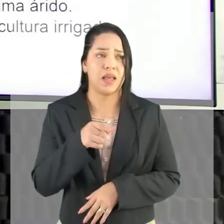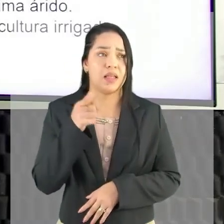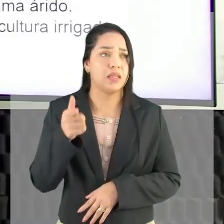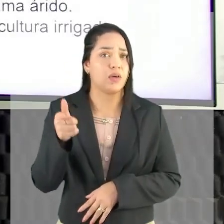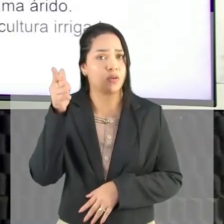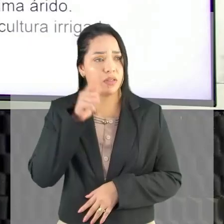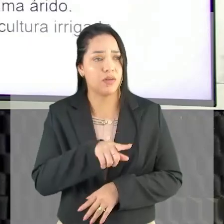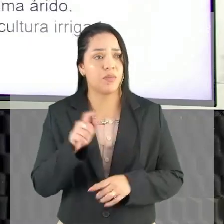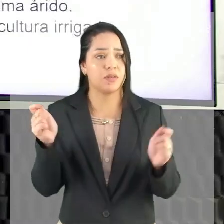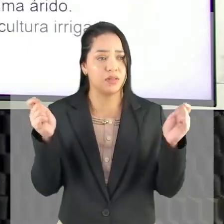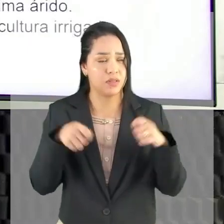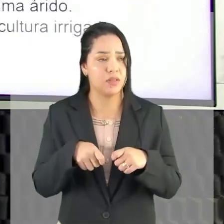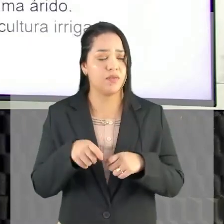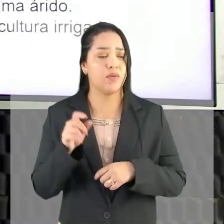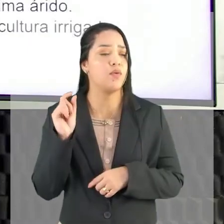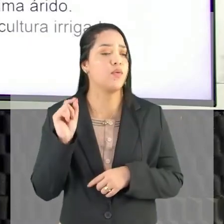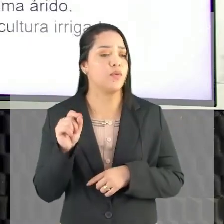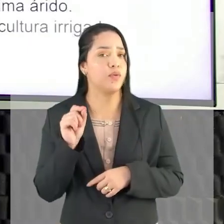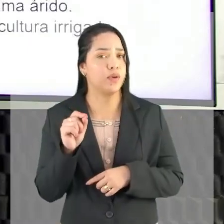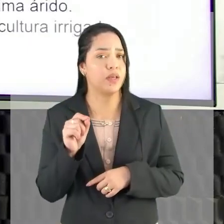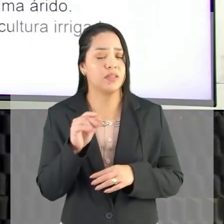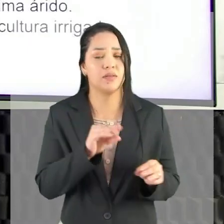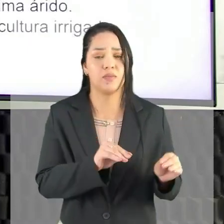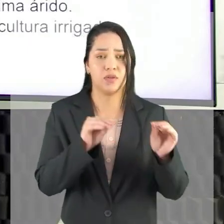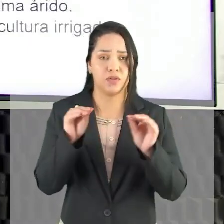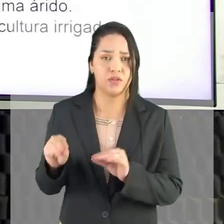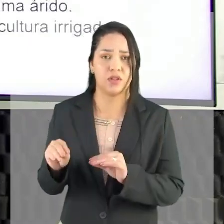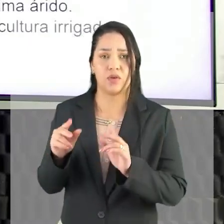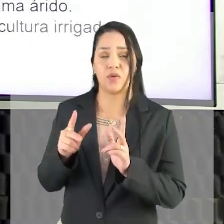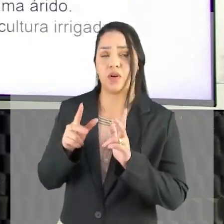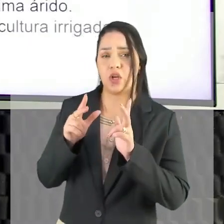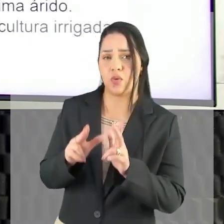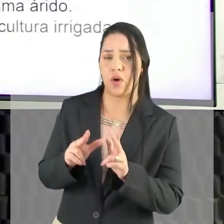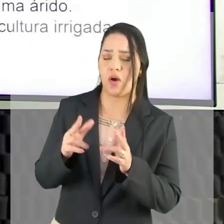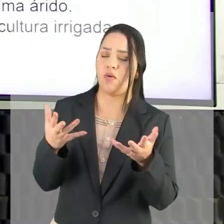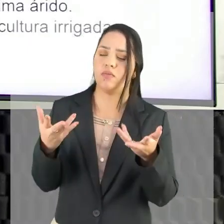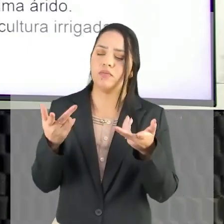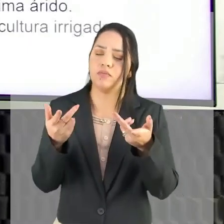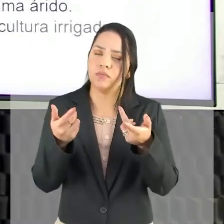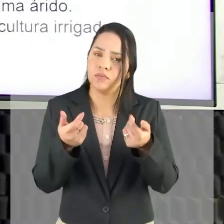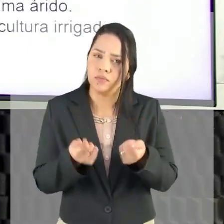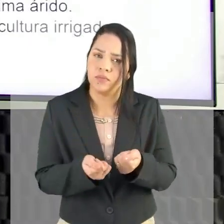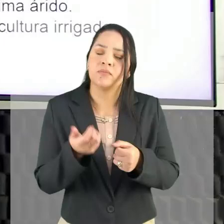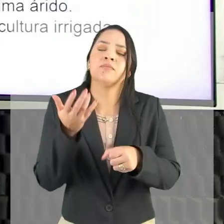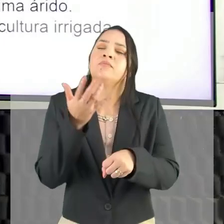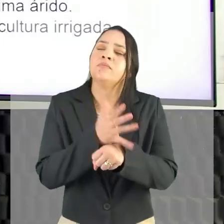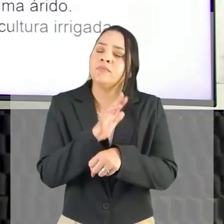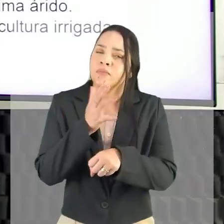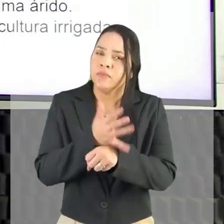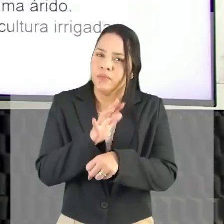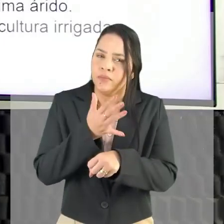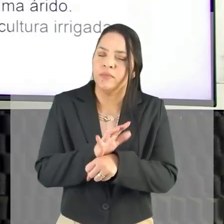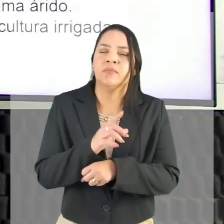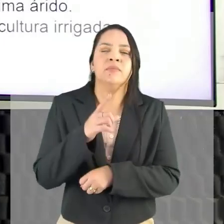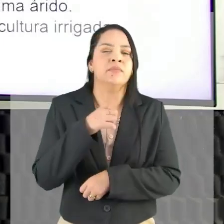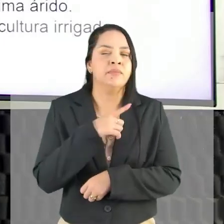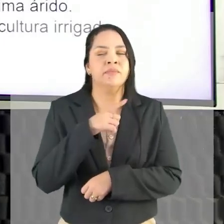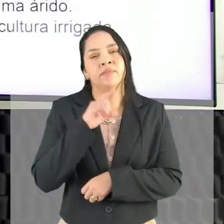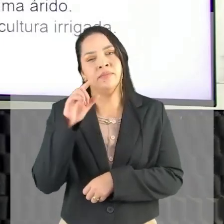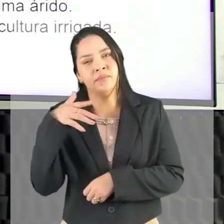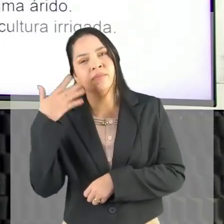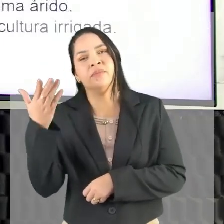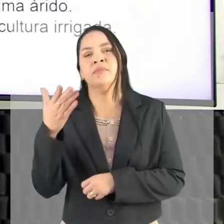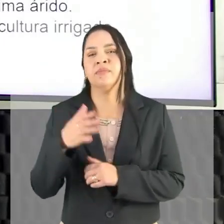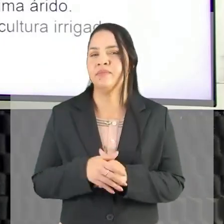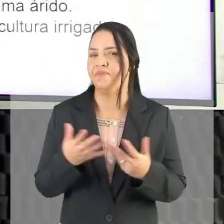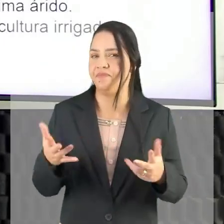consiga, possivelmente não consiga, se realocar com a mesma destreza, com a mesma prática que ela tinha outrora, tá